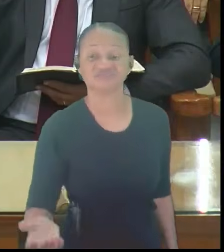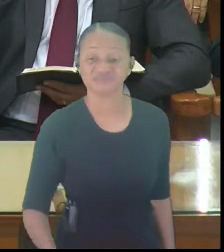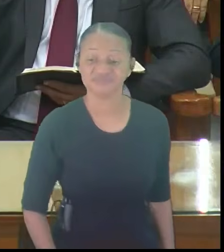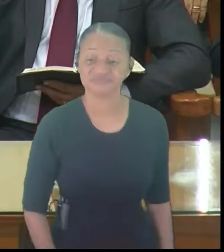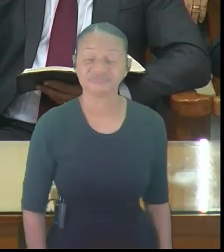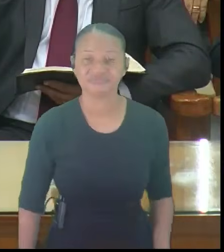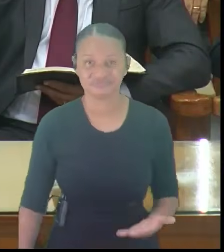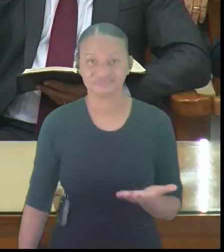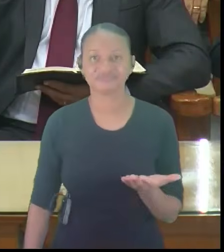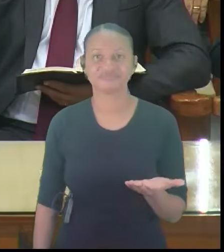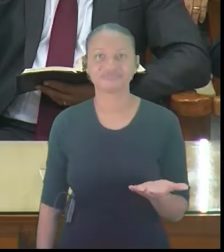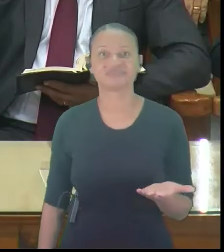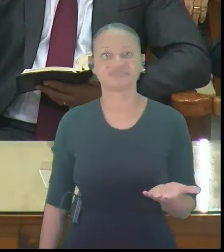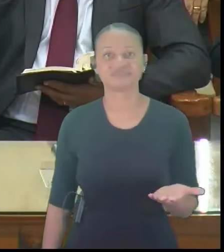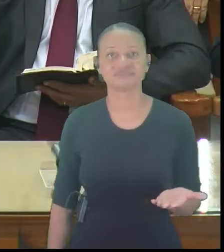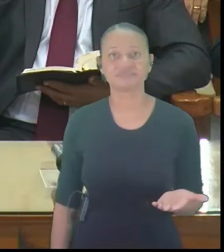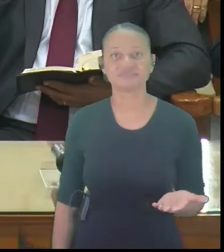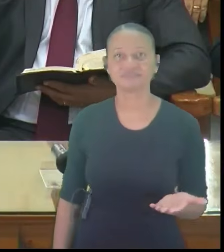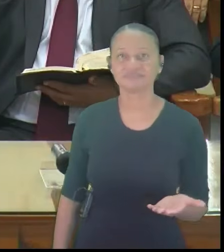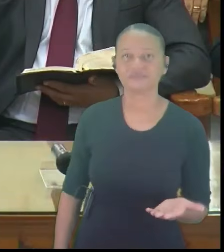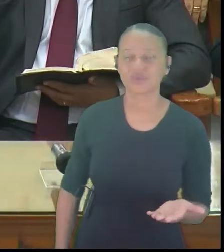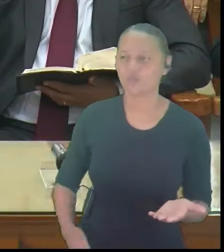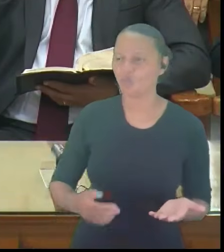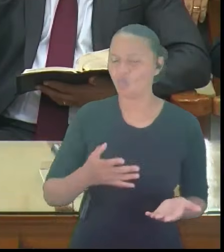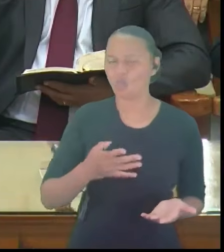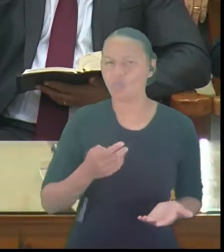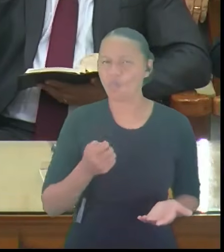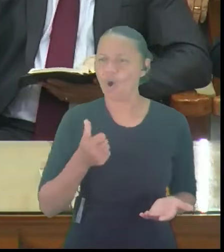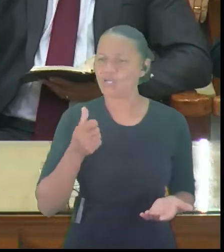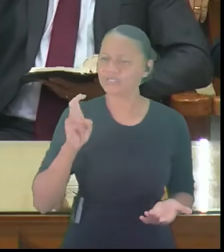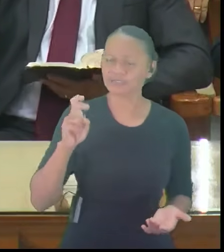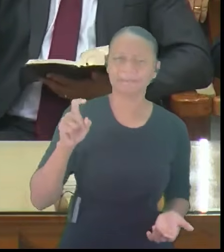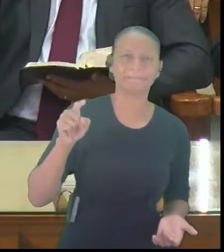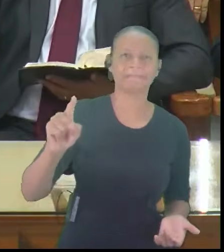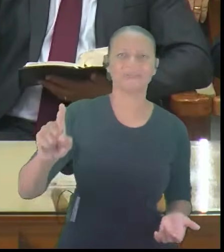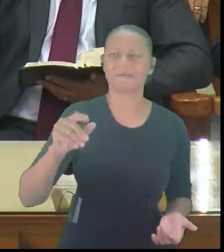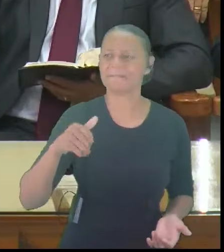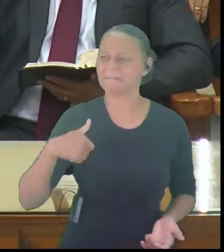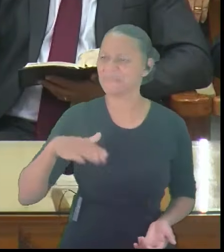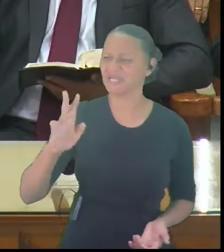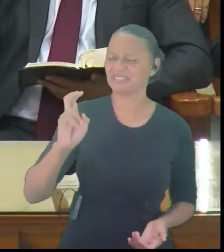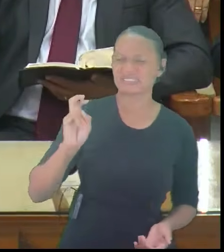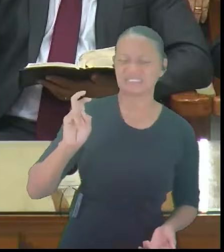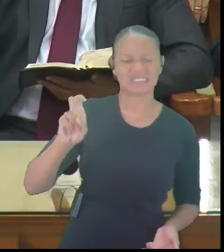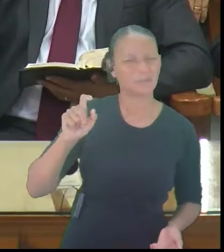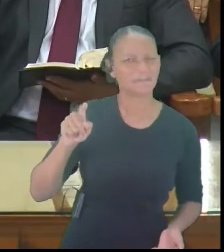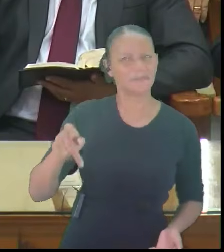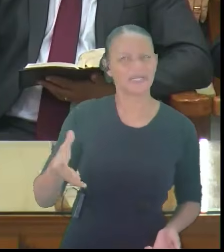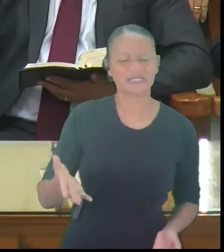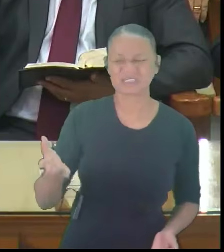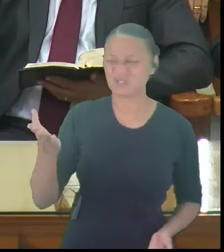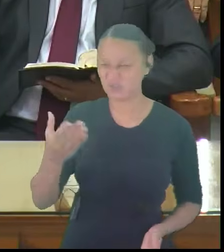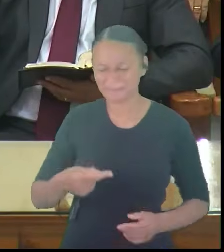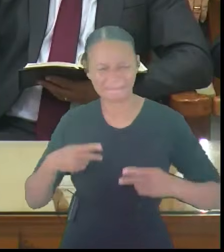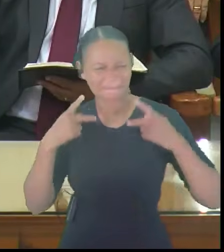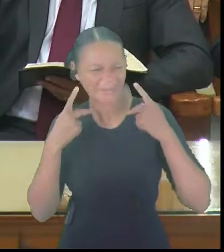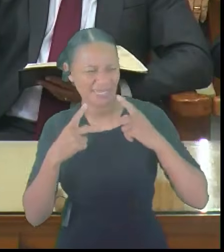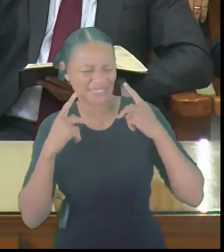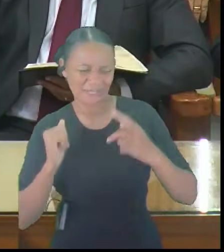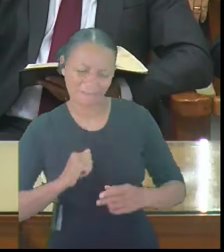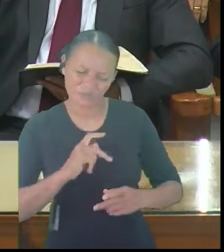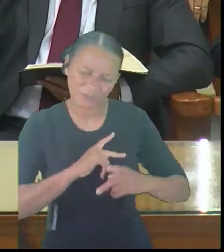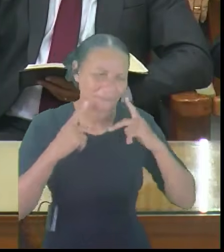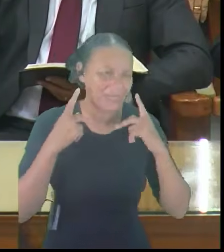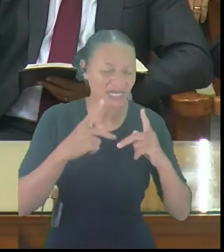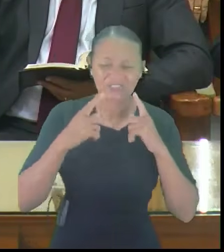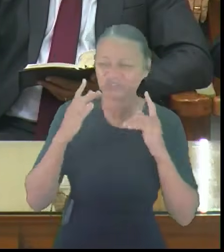Né? Quase 5 mil pessoas ali, às vezes até mais de 5 mil pessoas, e os apóstolos pregando, e a poeira tapando, e